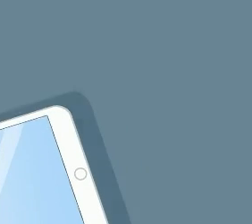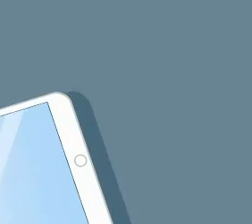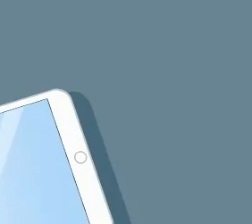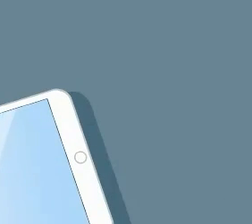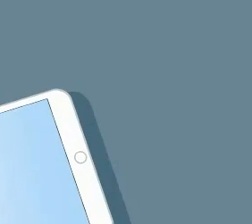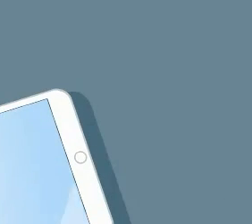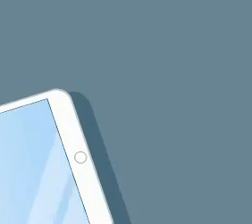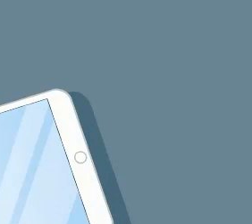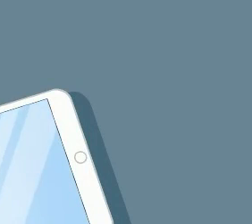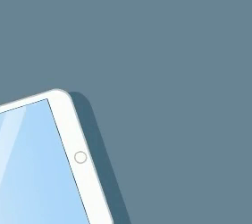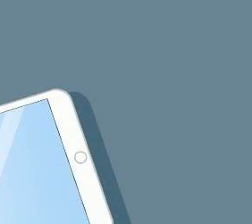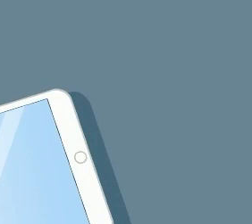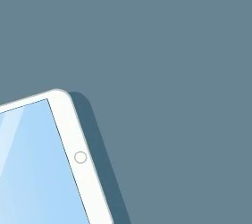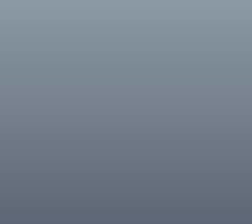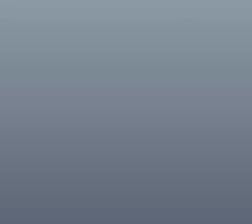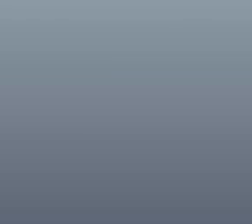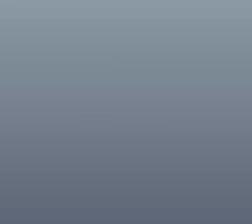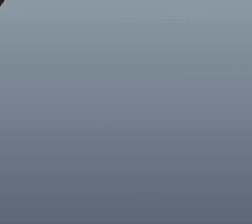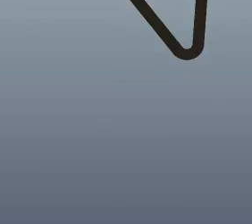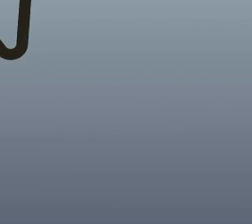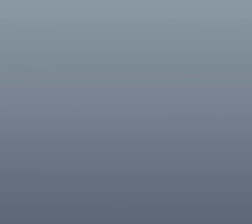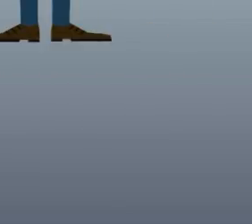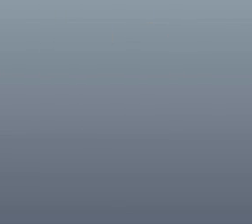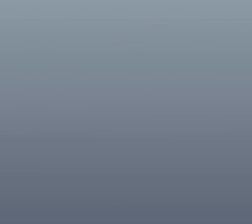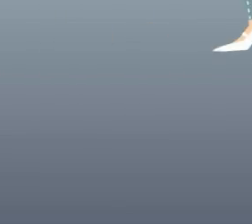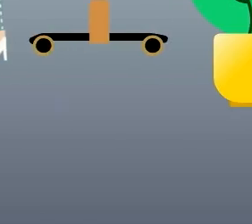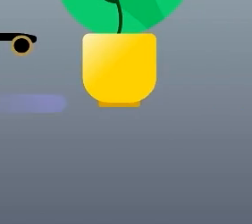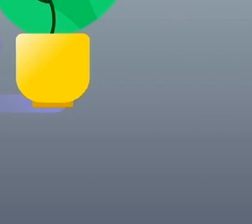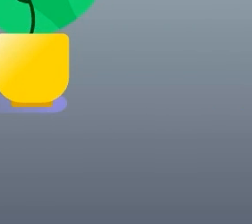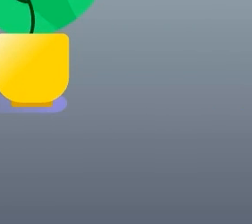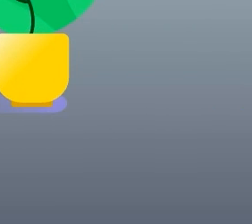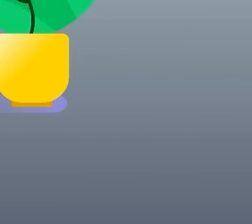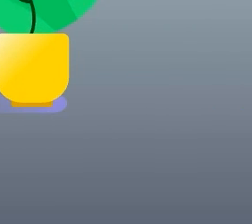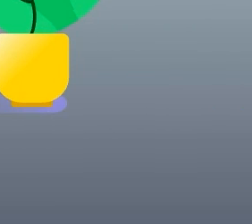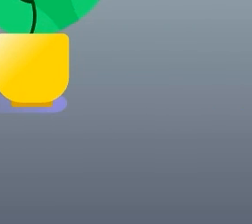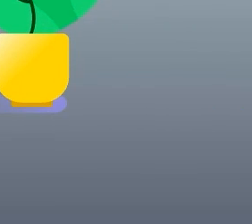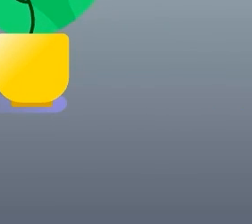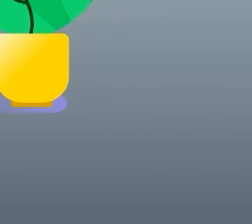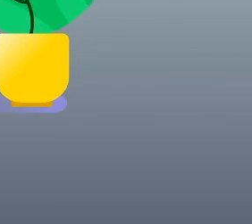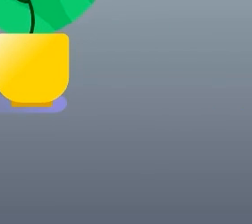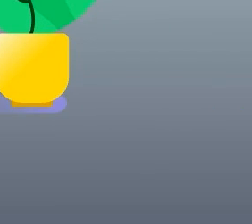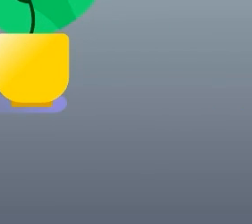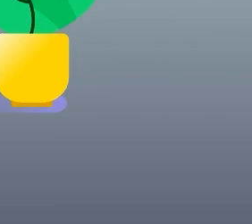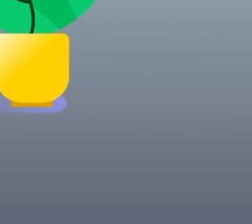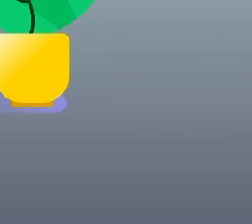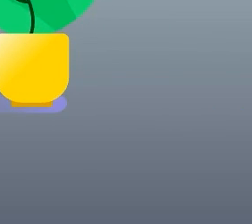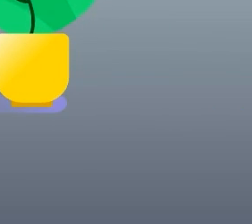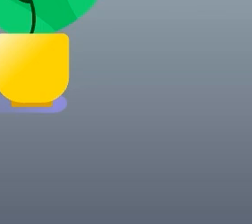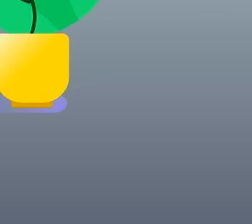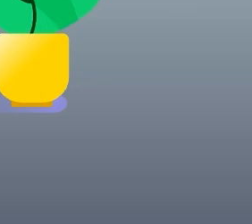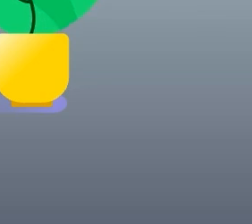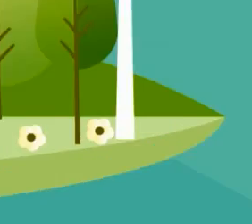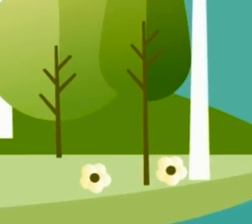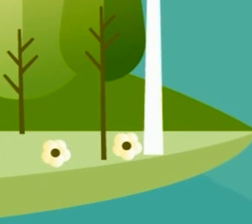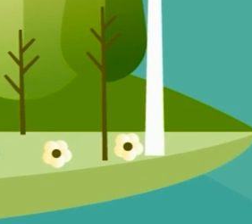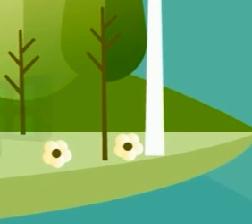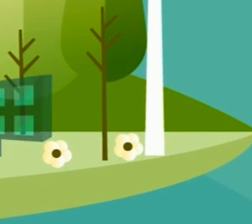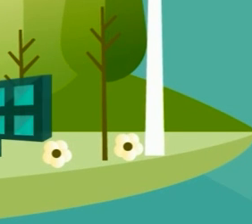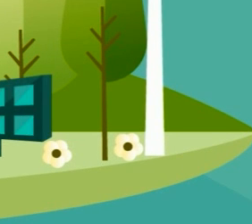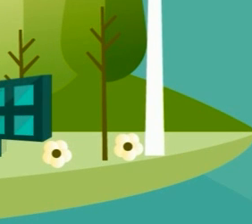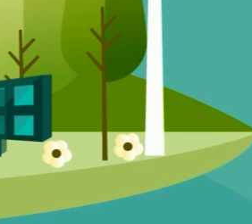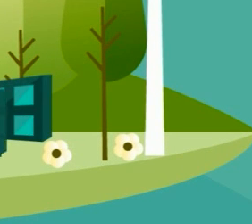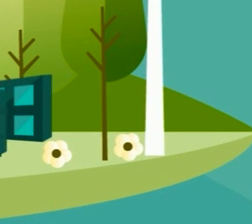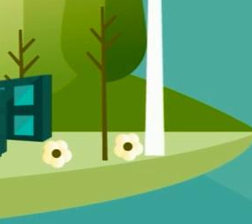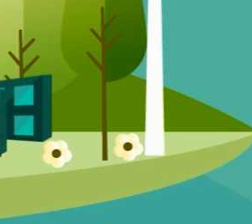através de universidades, centros de pesquisa e entidades de ensino, promovendo novas metodologias de produção e consumo